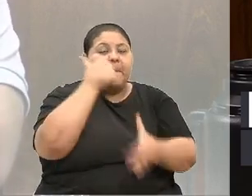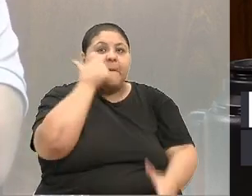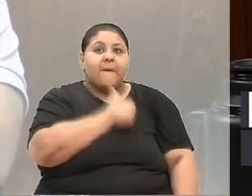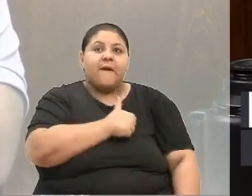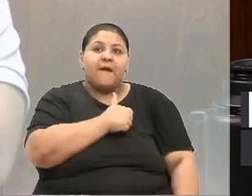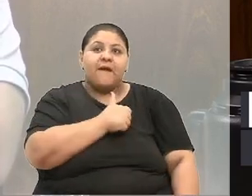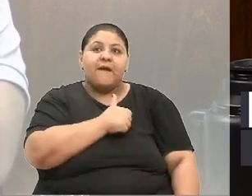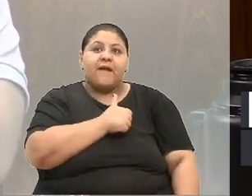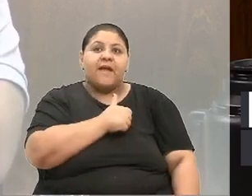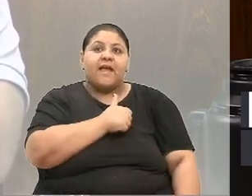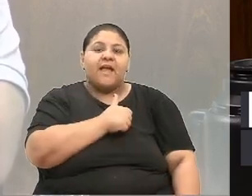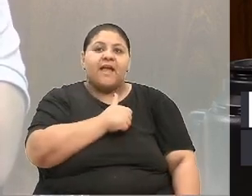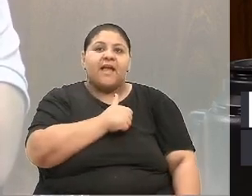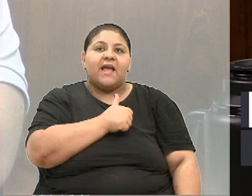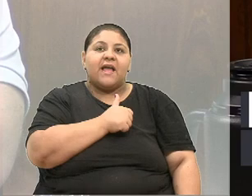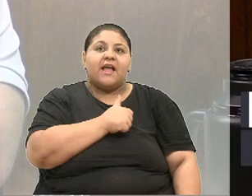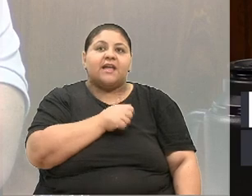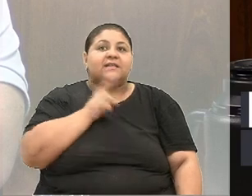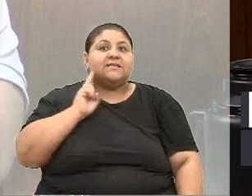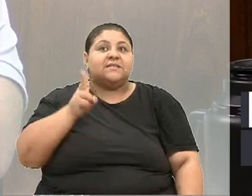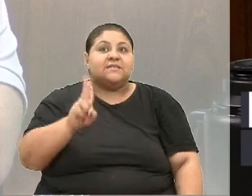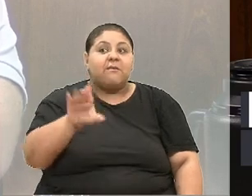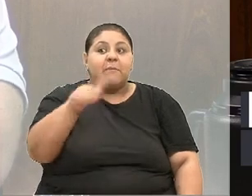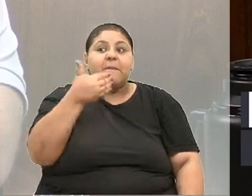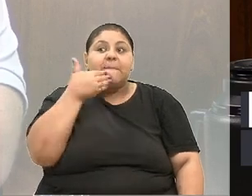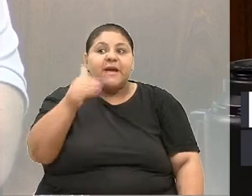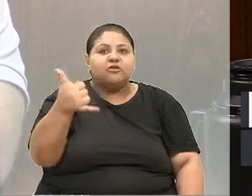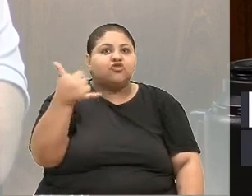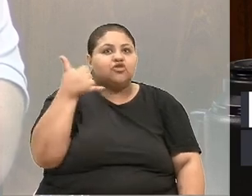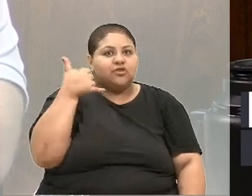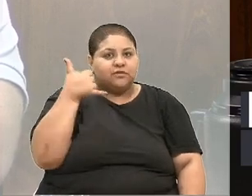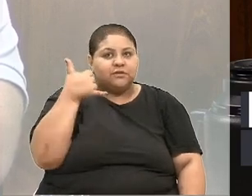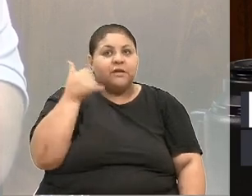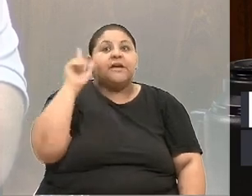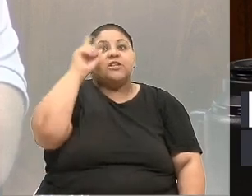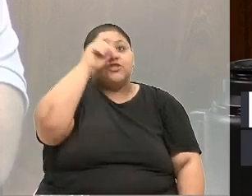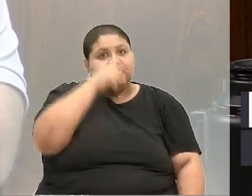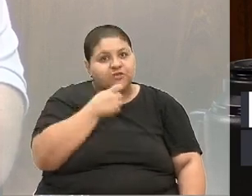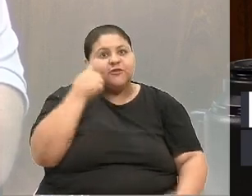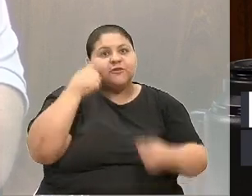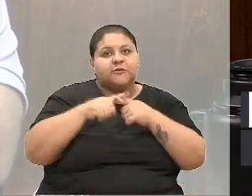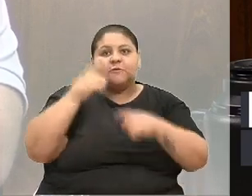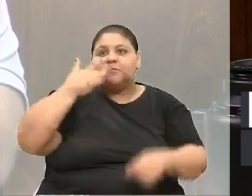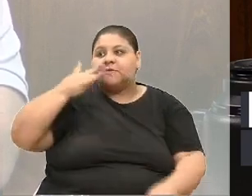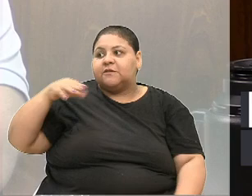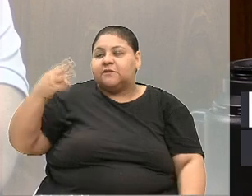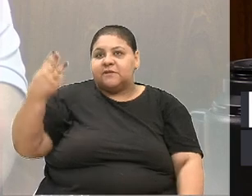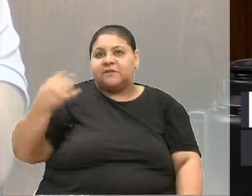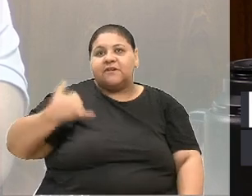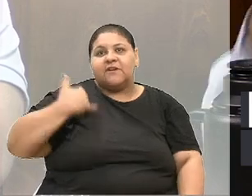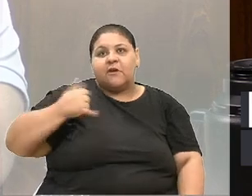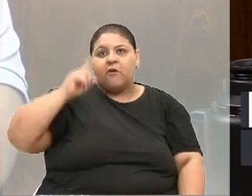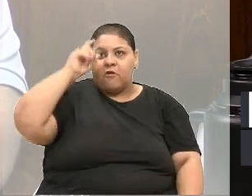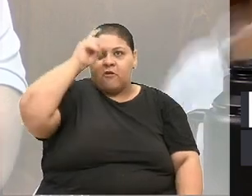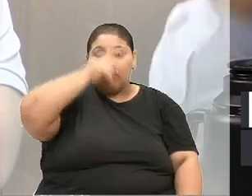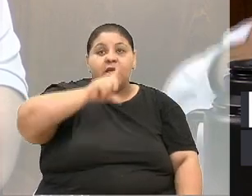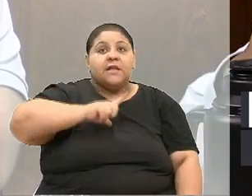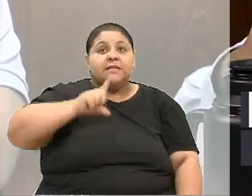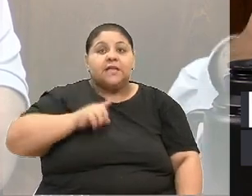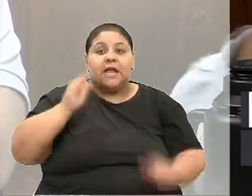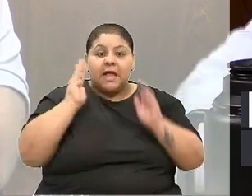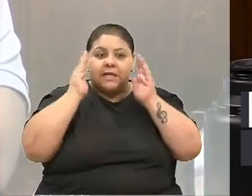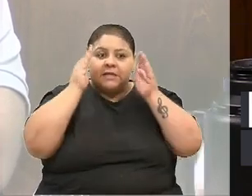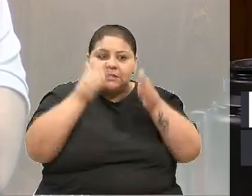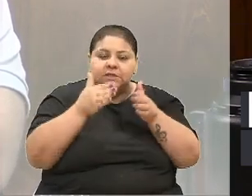quer o celular, toda hora o celular. E aí é difícil, né? Porque uma criança de 3 anos, eu quero dizer difícil, porque tem que dar atenção, tem